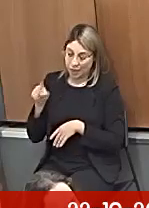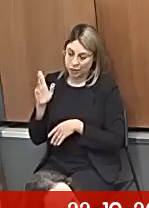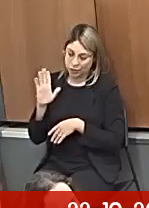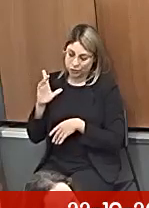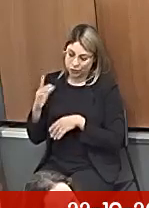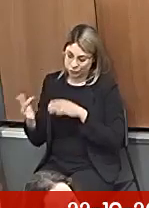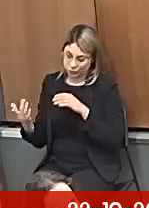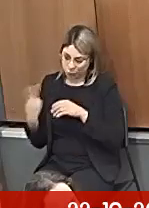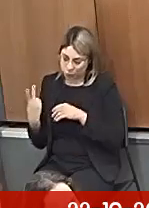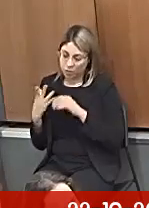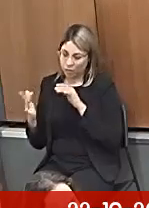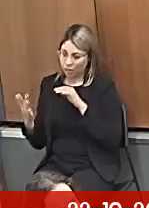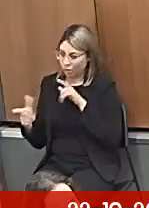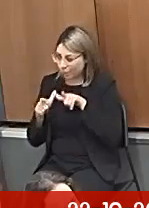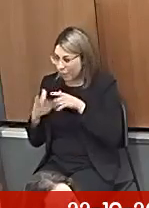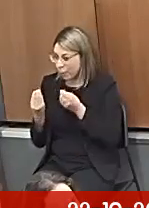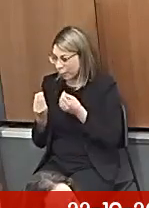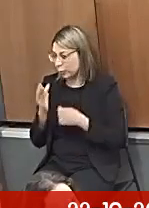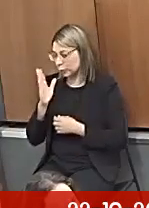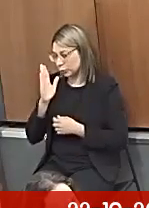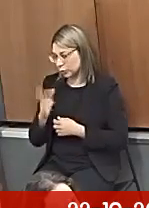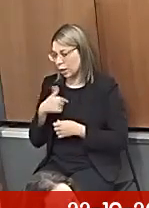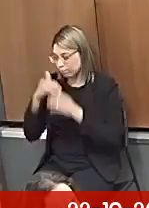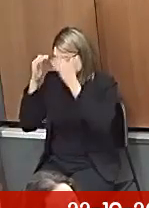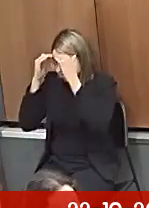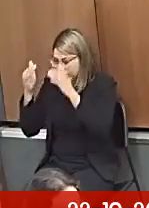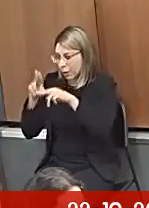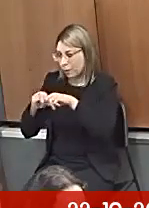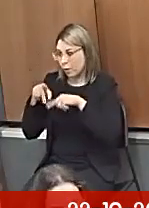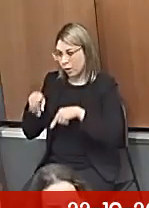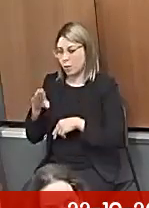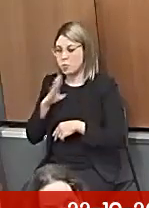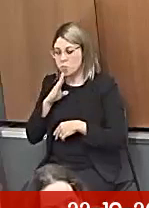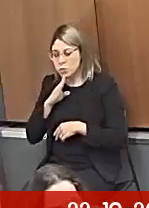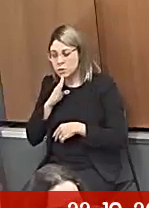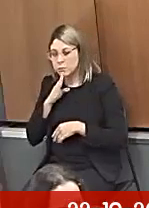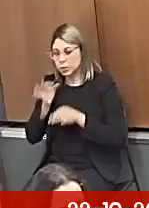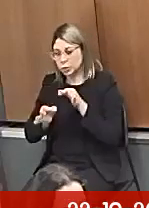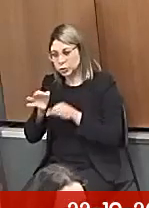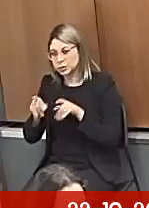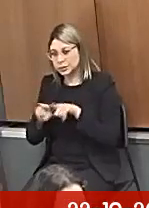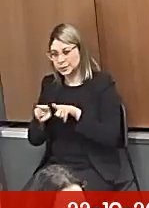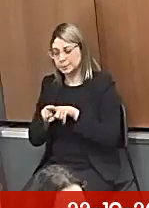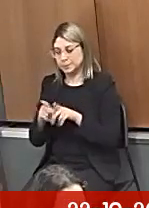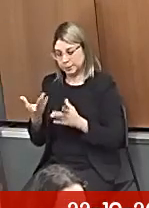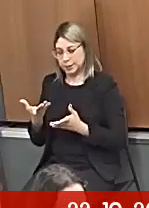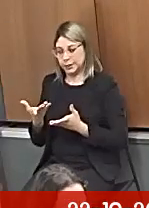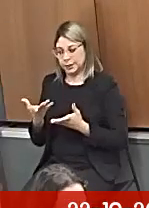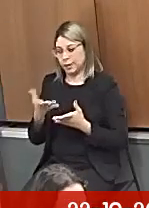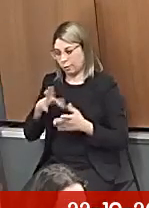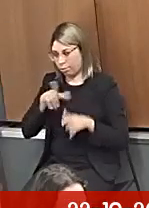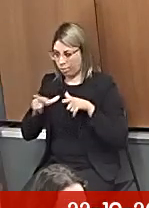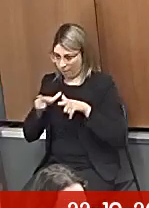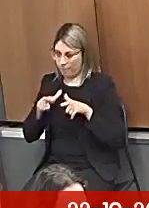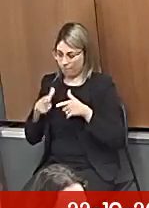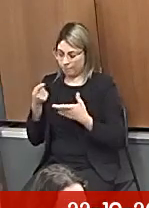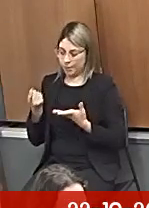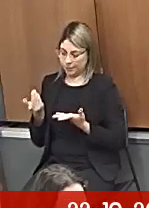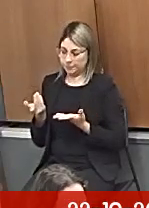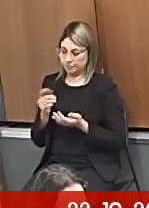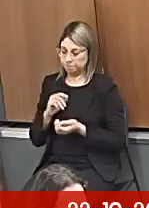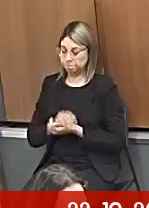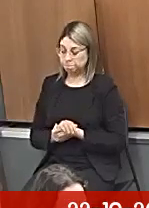muito forte, que eu respeito muito, tanto pelo saber jurídico, mas também pelo protagonismo que ele exerce.